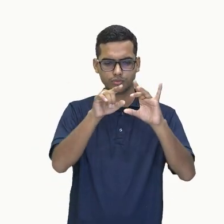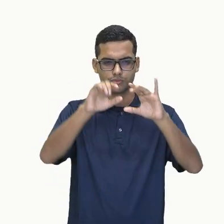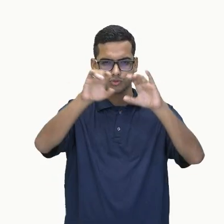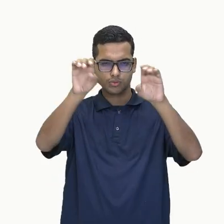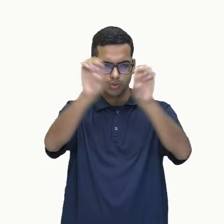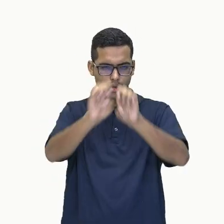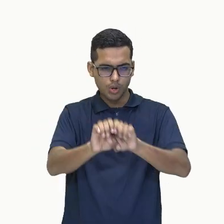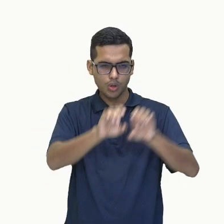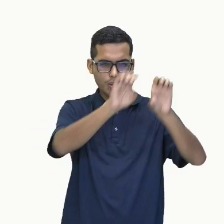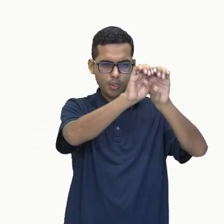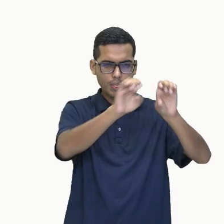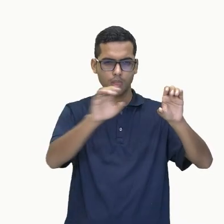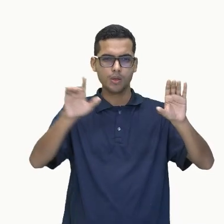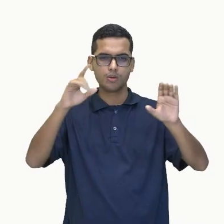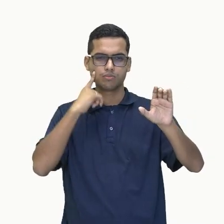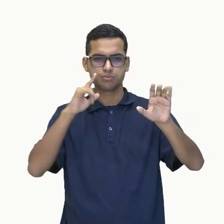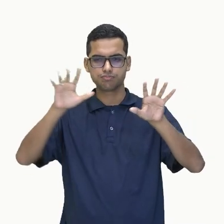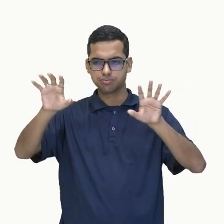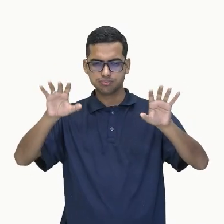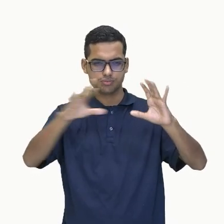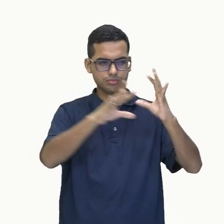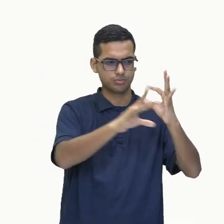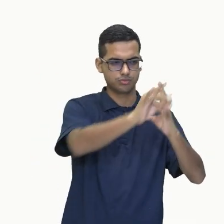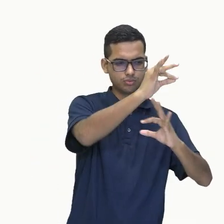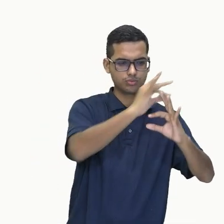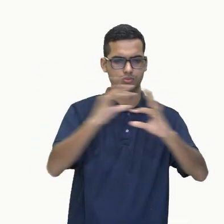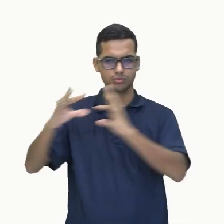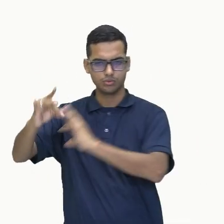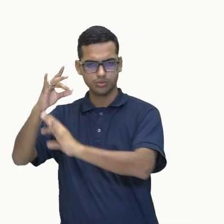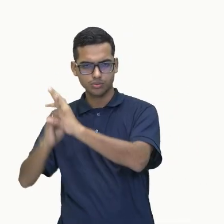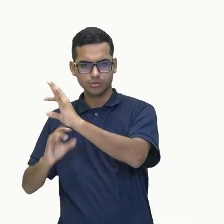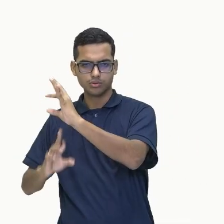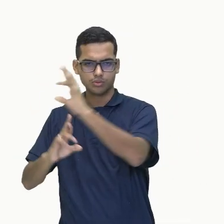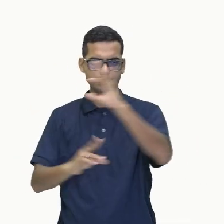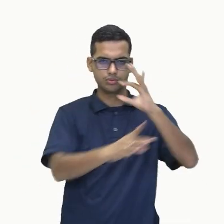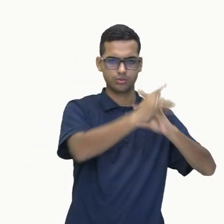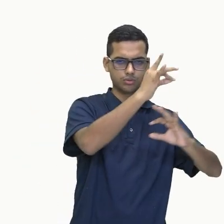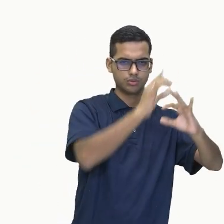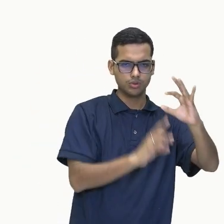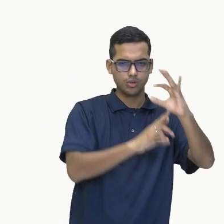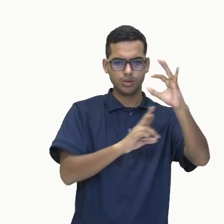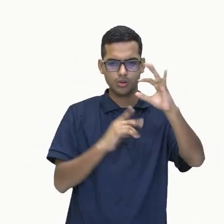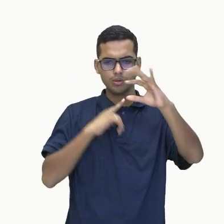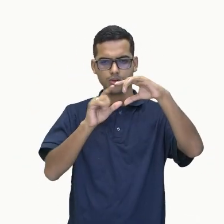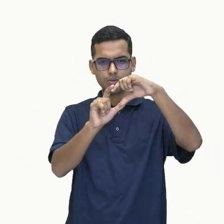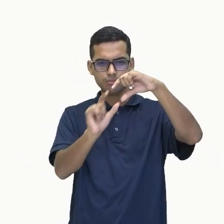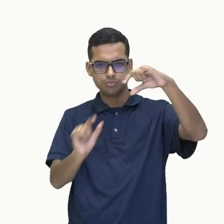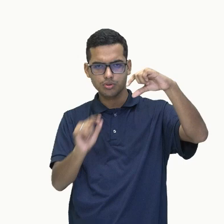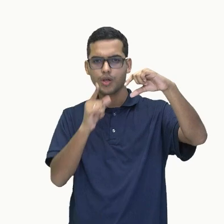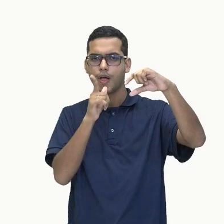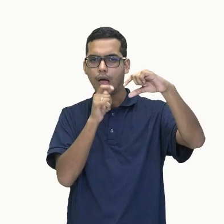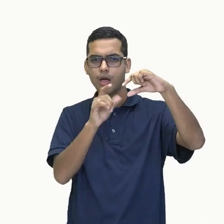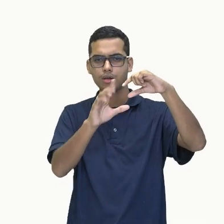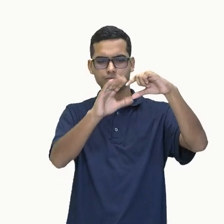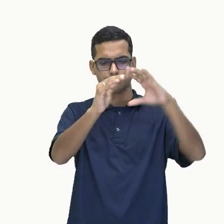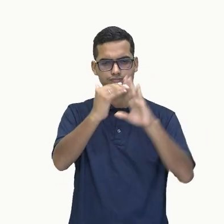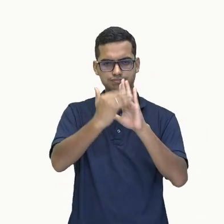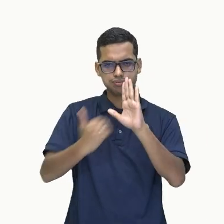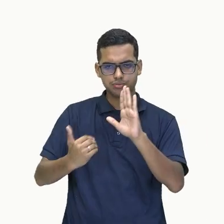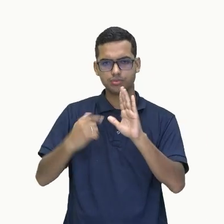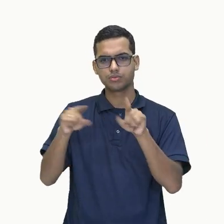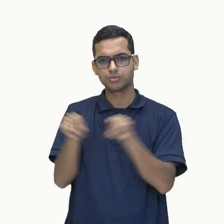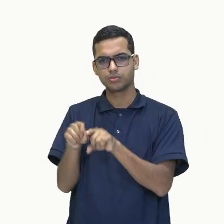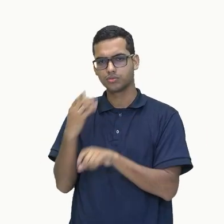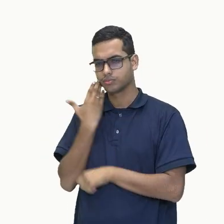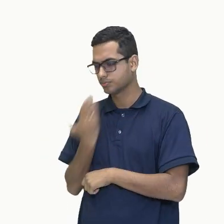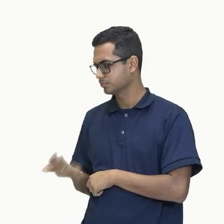parte saiu, este carbono que tem esta ligação aqui que você está vendo, tá? Ele vai se ligar com o